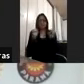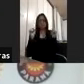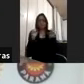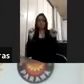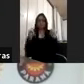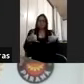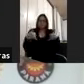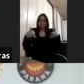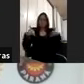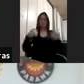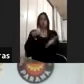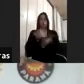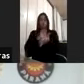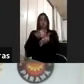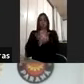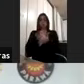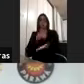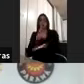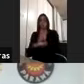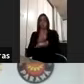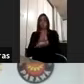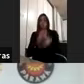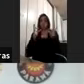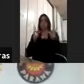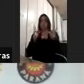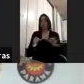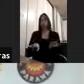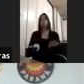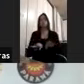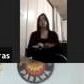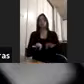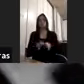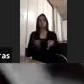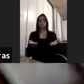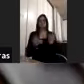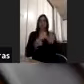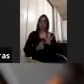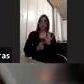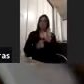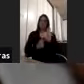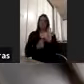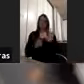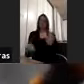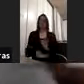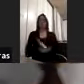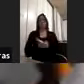uma luta extremamente justa. É com você, Fernando.